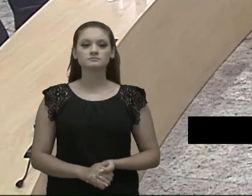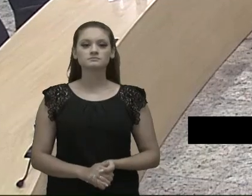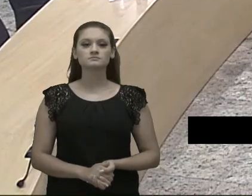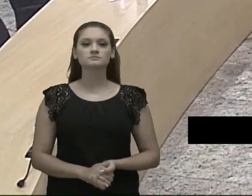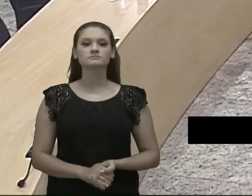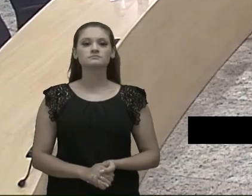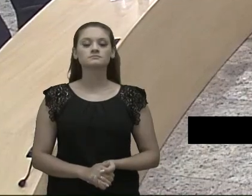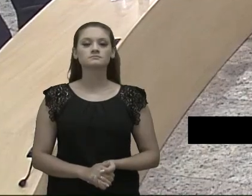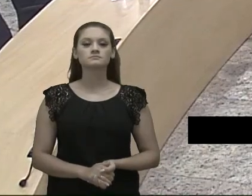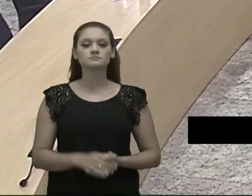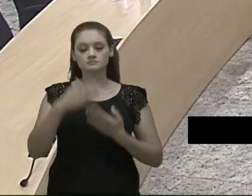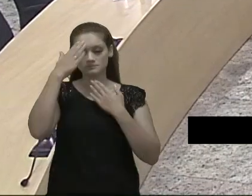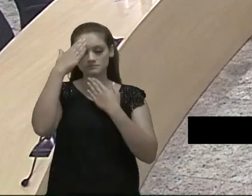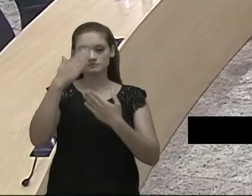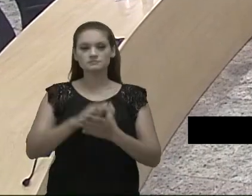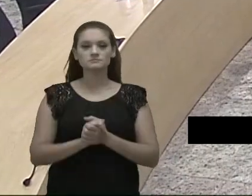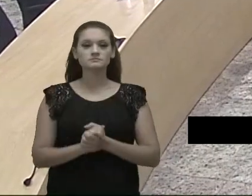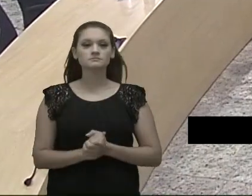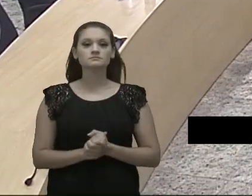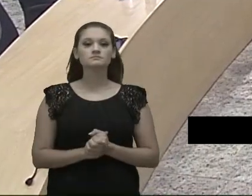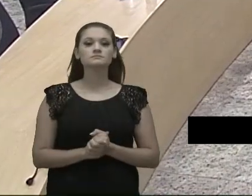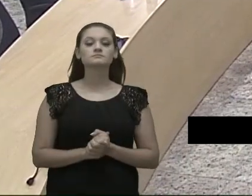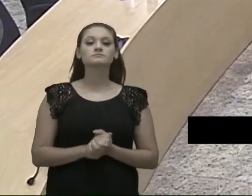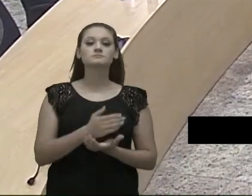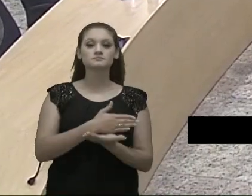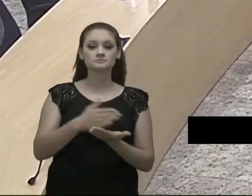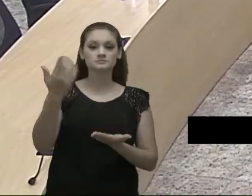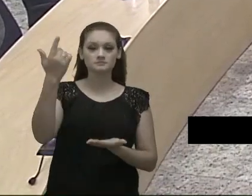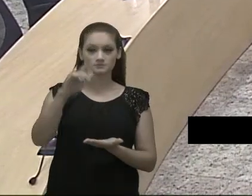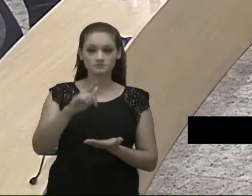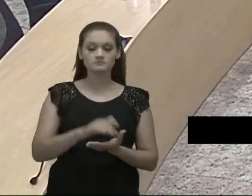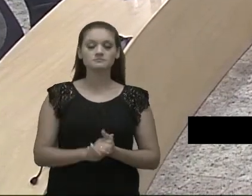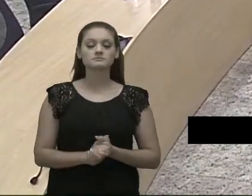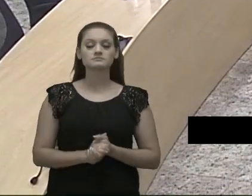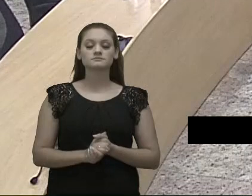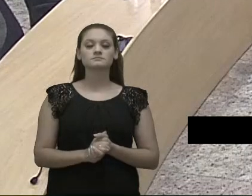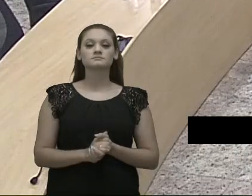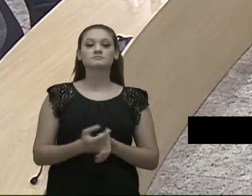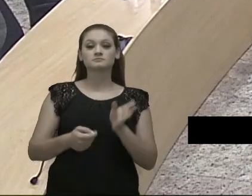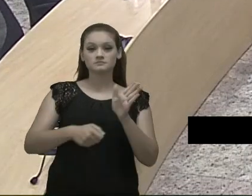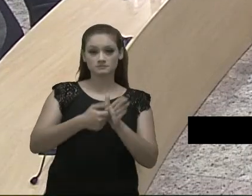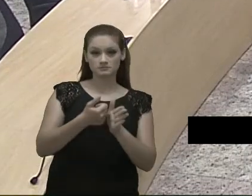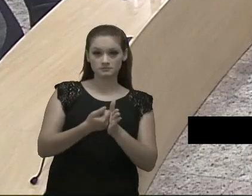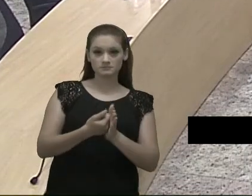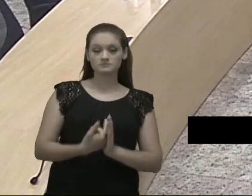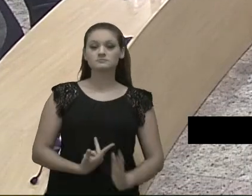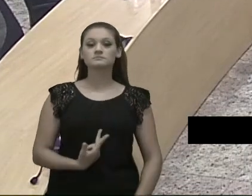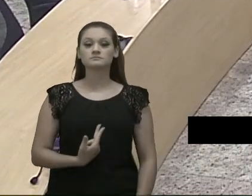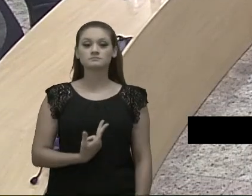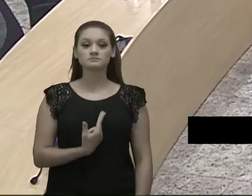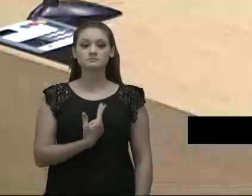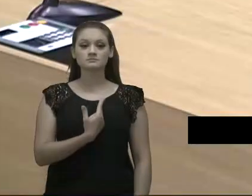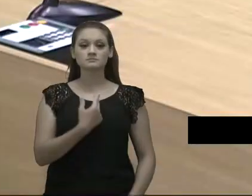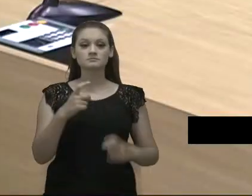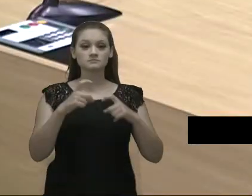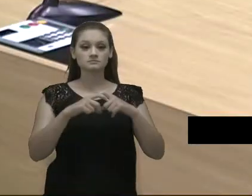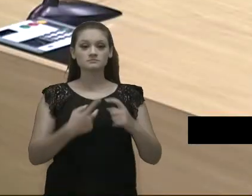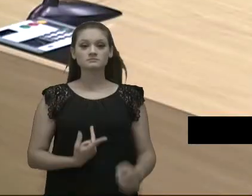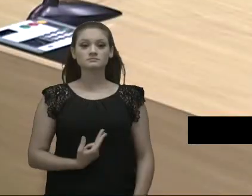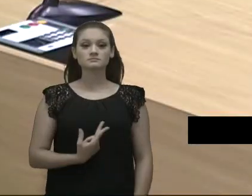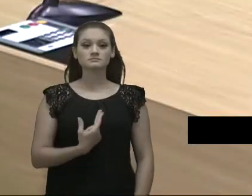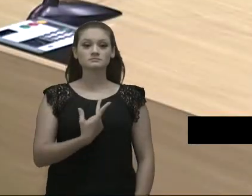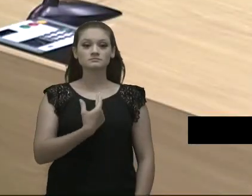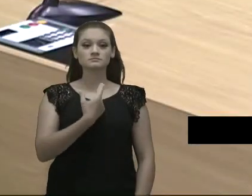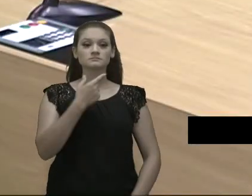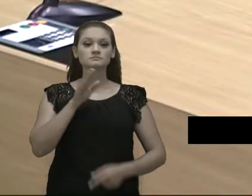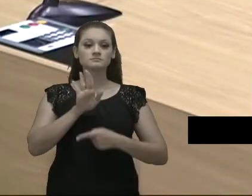aí. Melhor. Pois não, pode começar de novo. Eu sou cirurgião, assistente pelo